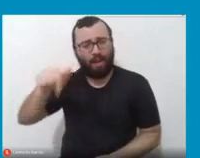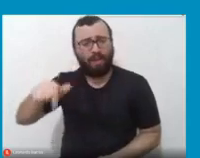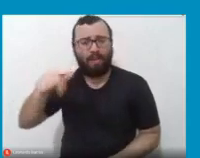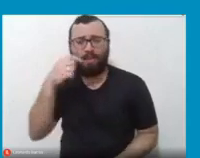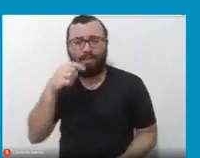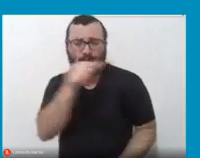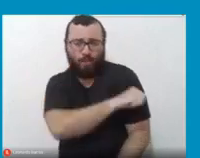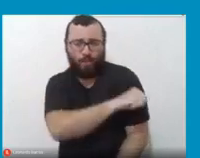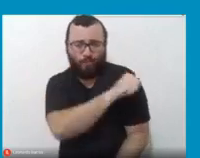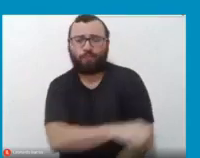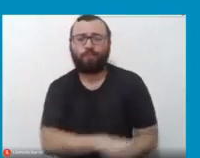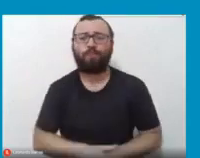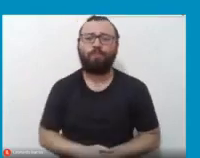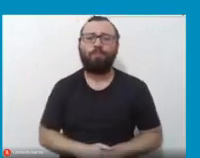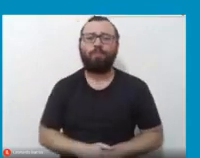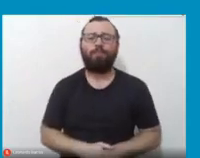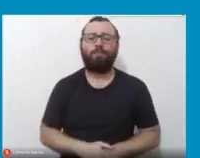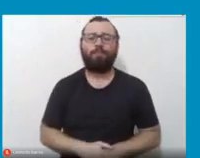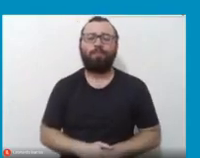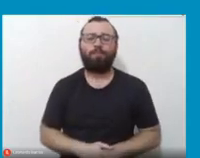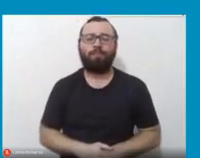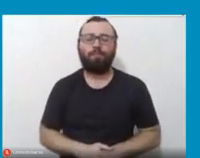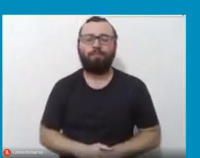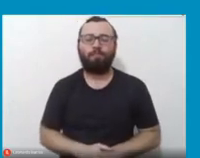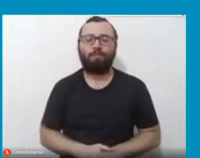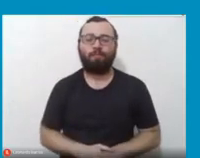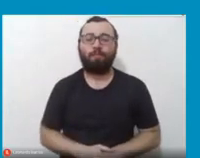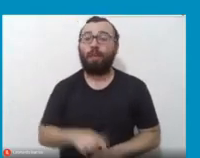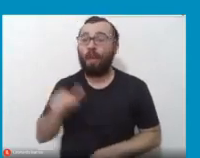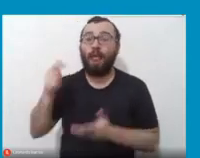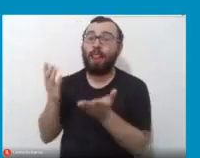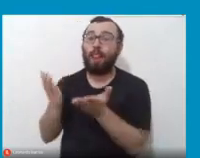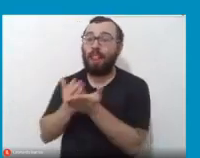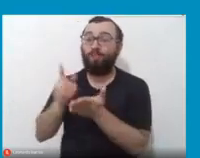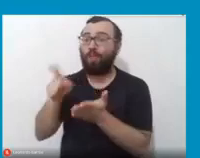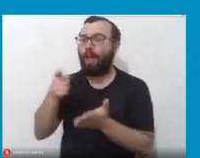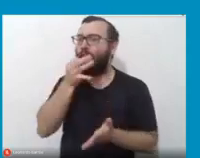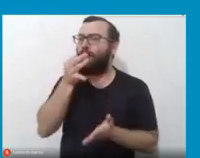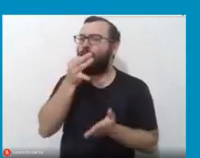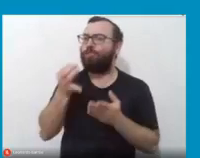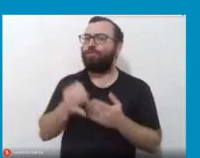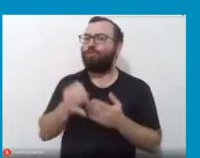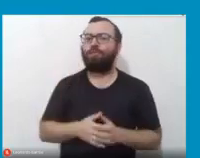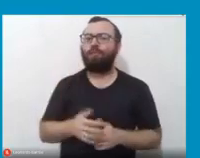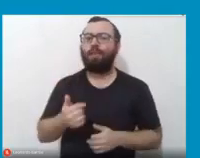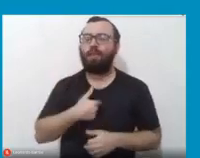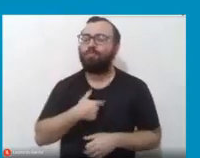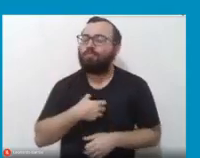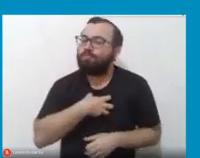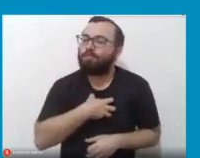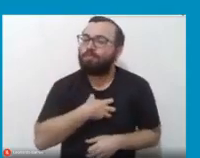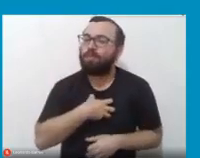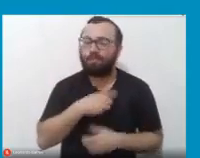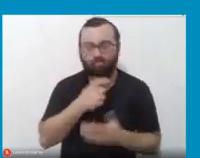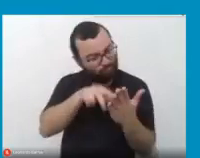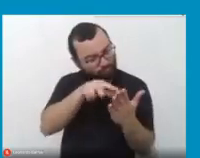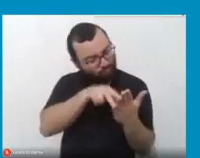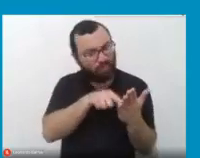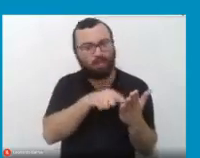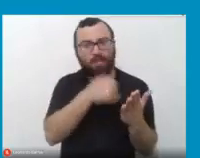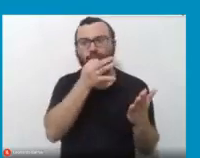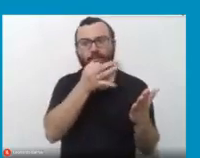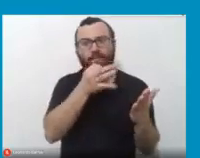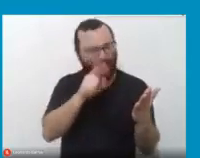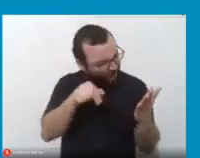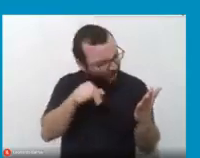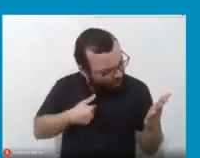tenho a minha e esse livro é muito crítico, inclusive, eu me senti ali, eu li esse livro, eu falei, caramba, é isso mesmo,